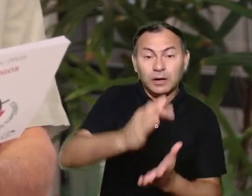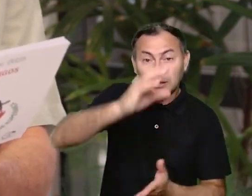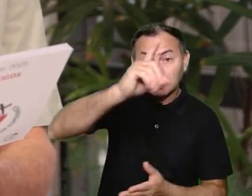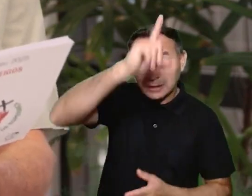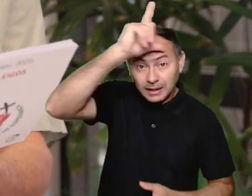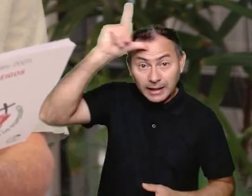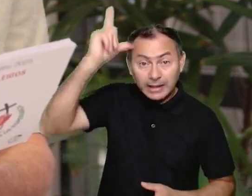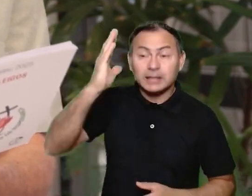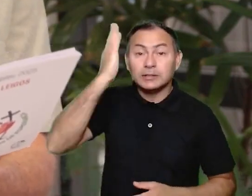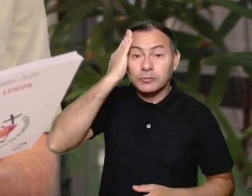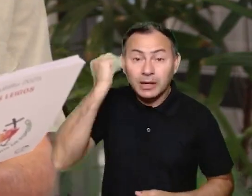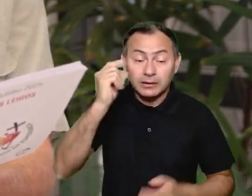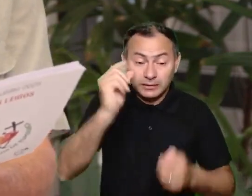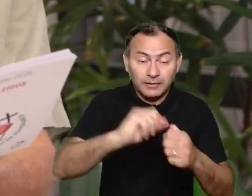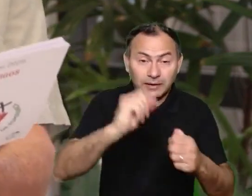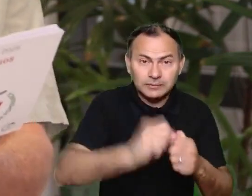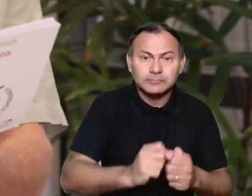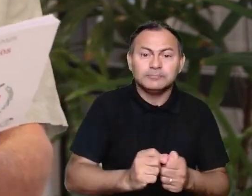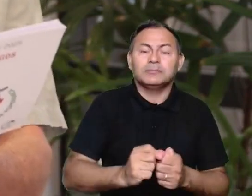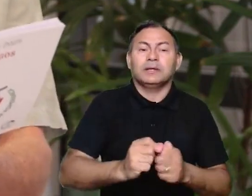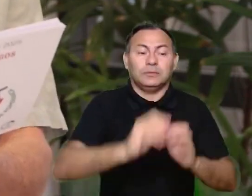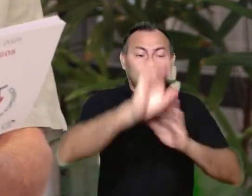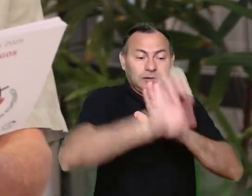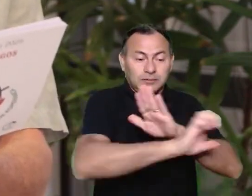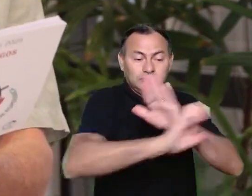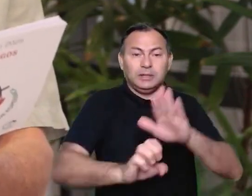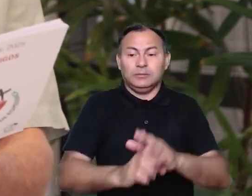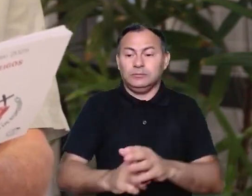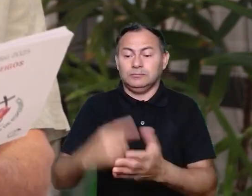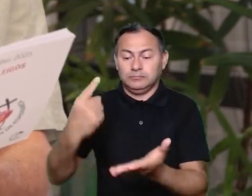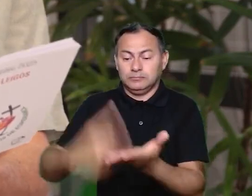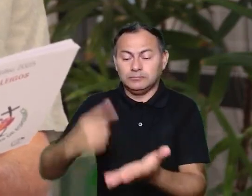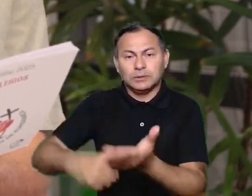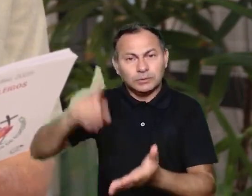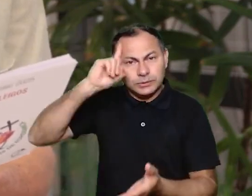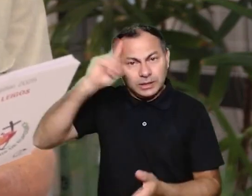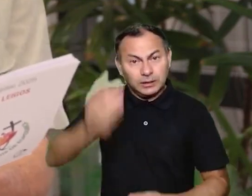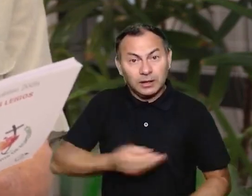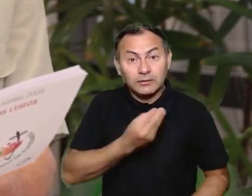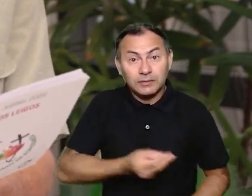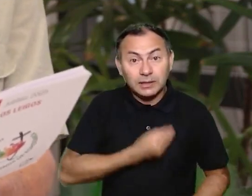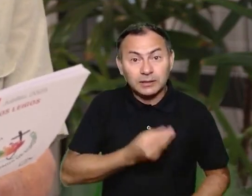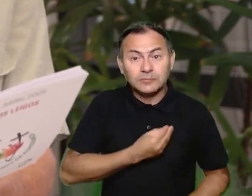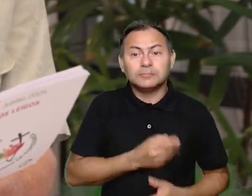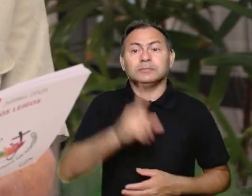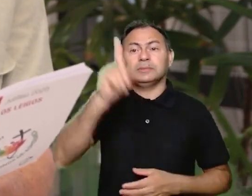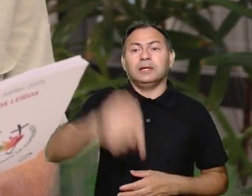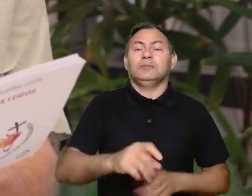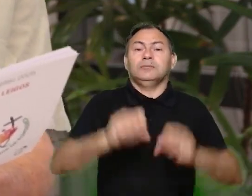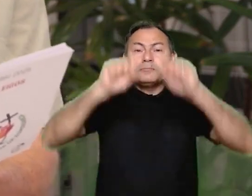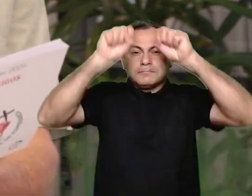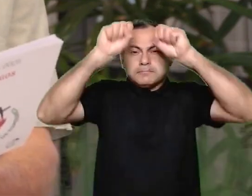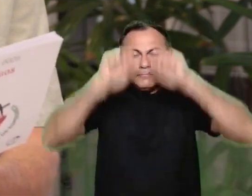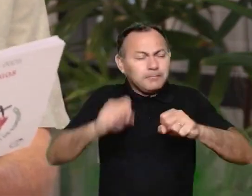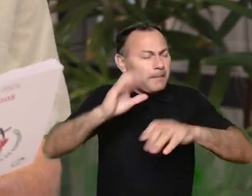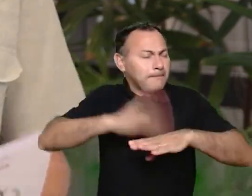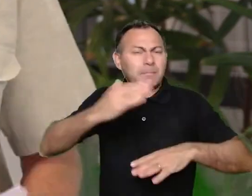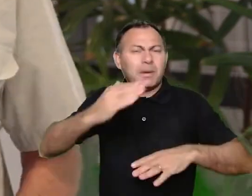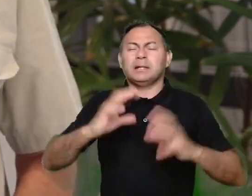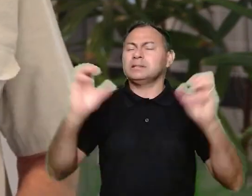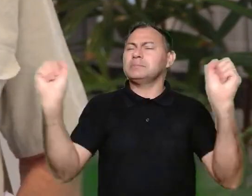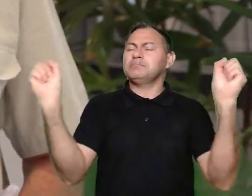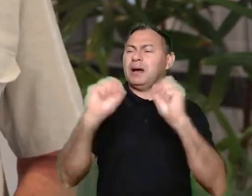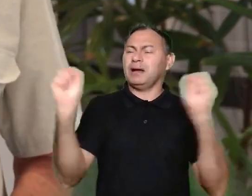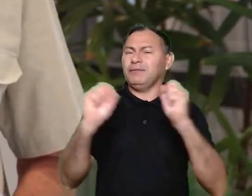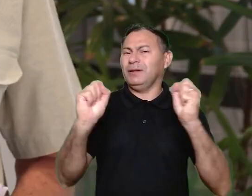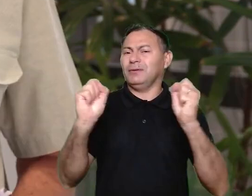fiéis leigos souberem fazer entre o Evangelho e os deveres cotidianos da vida será o testemunho